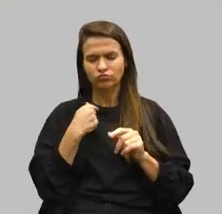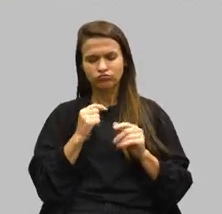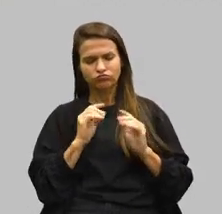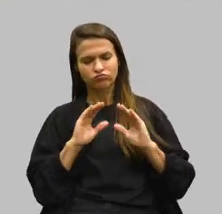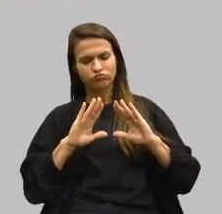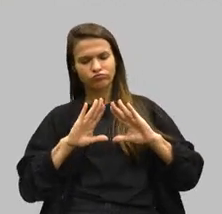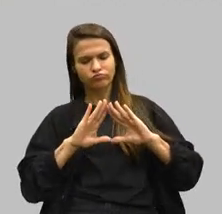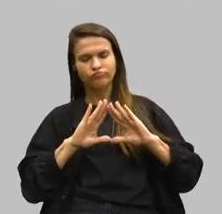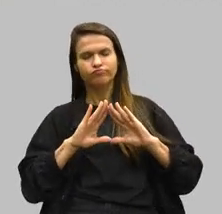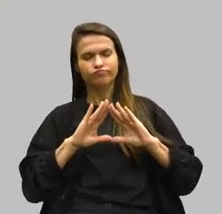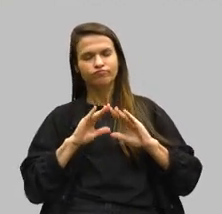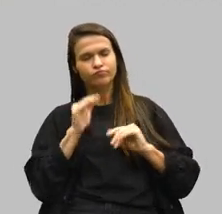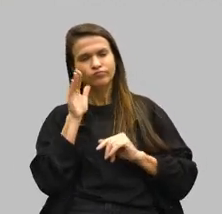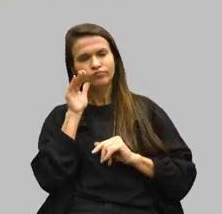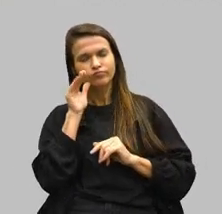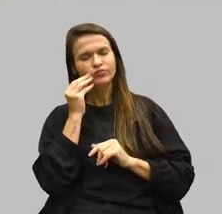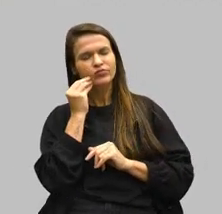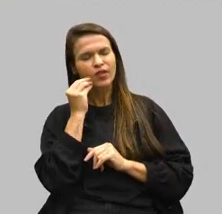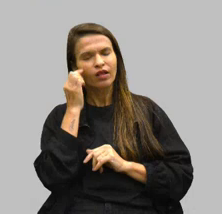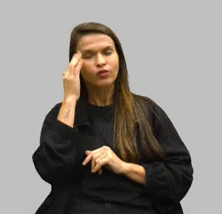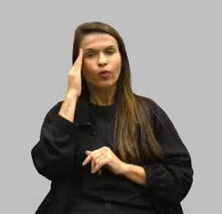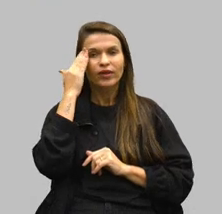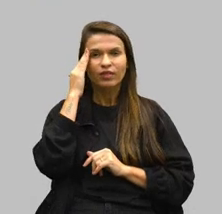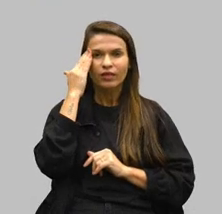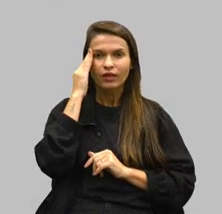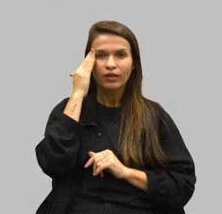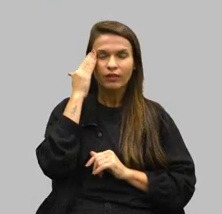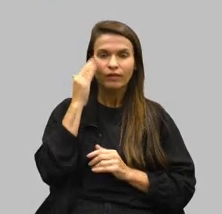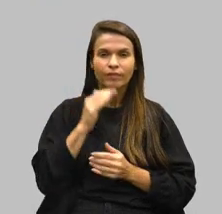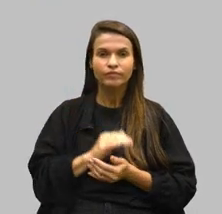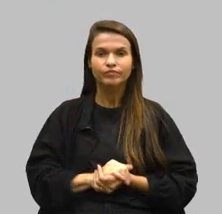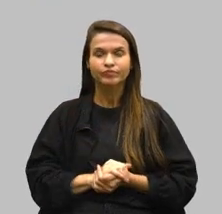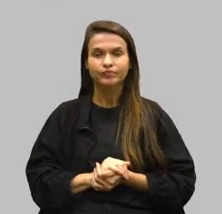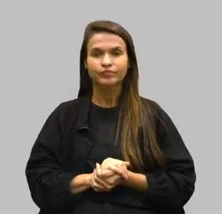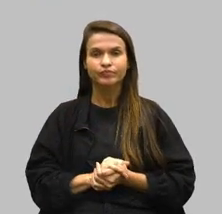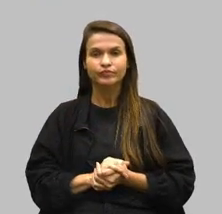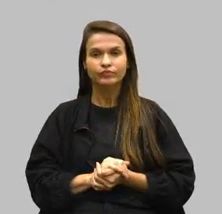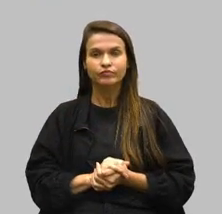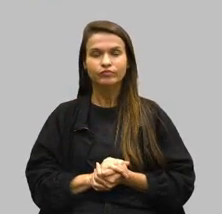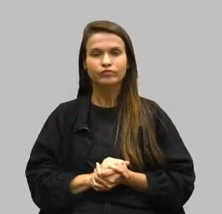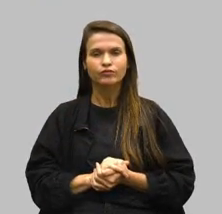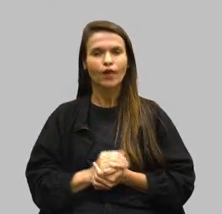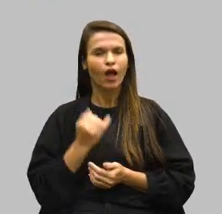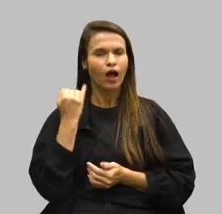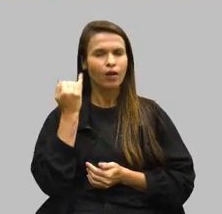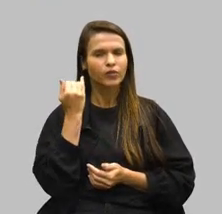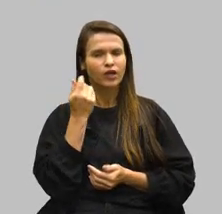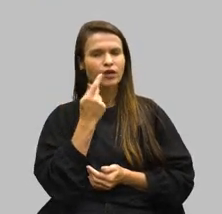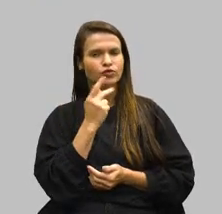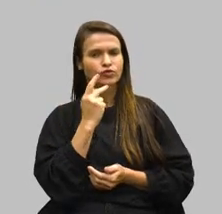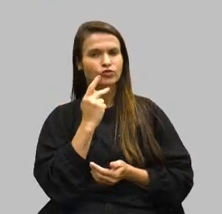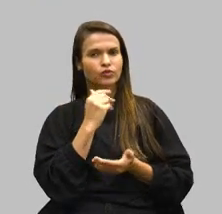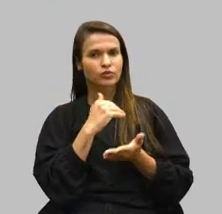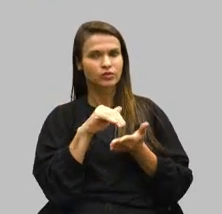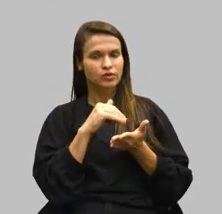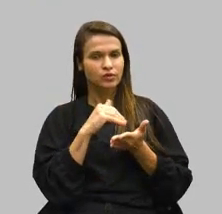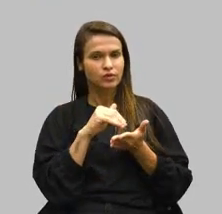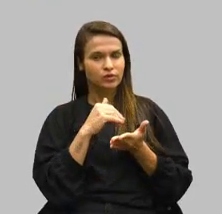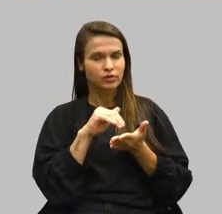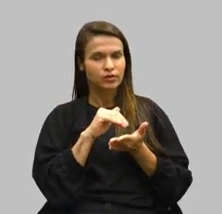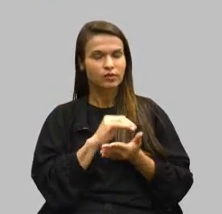lá na ponta tentando entender e a a relevância da sua secretaria né da sua